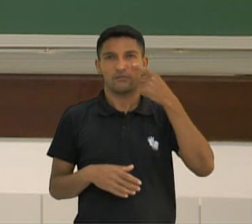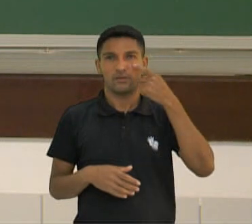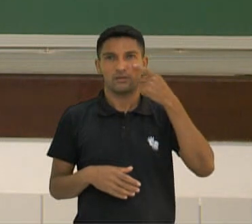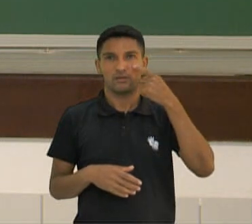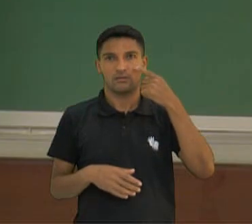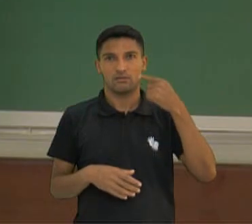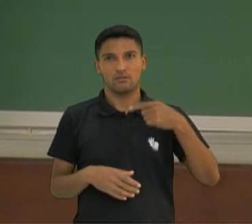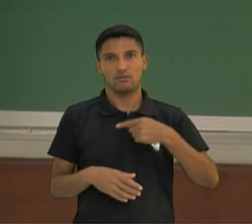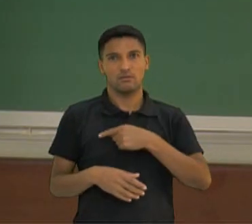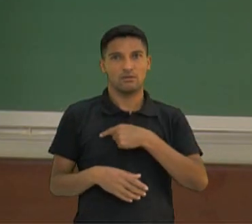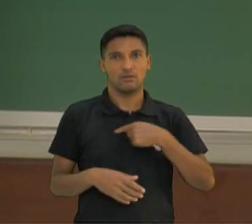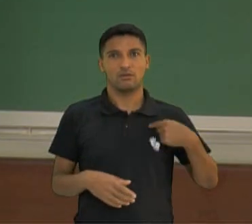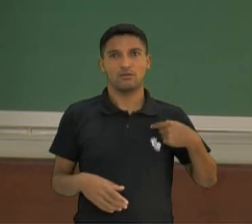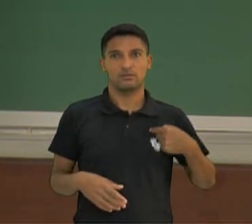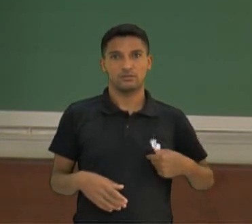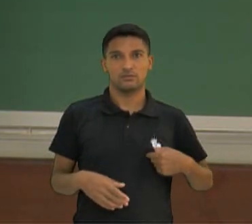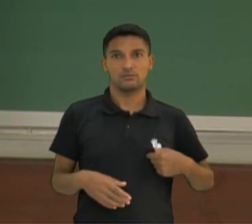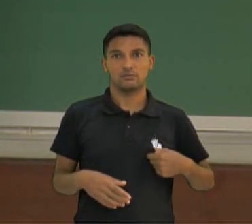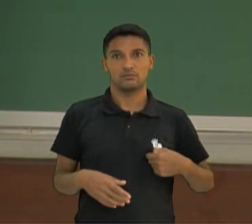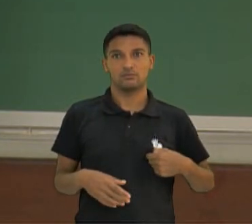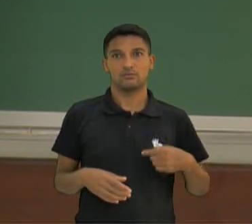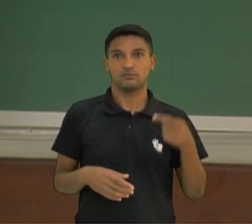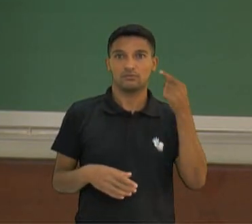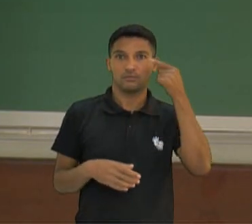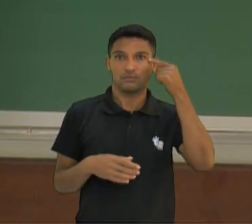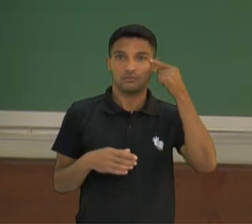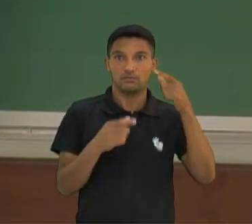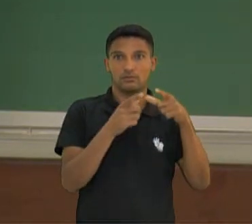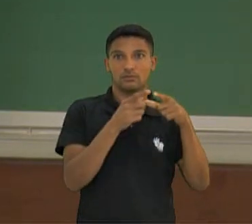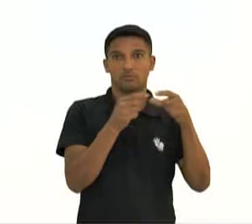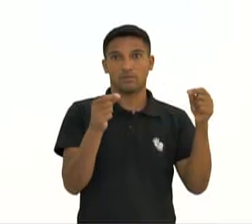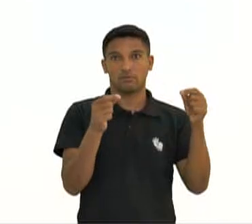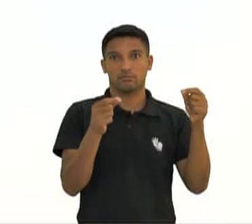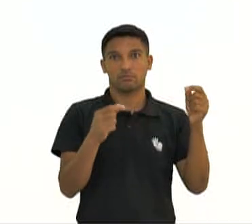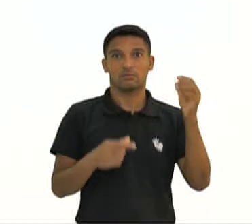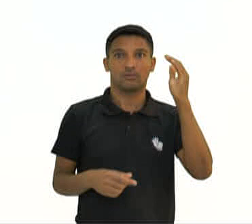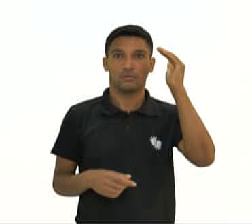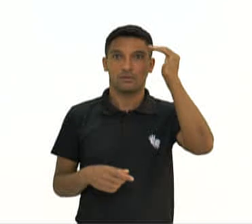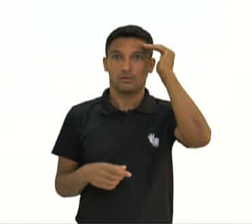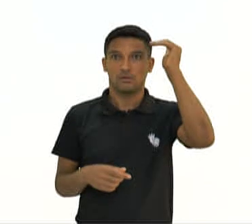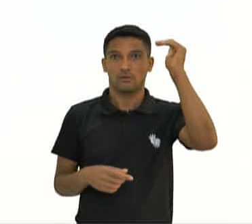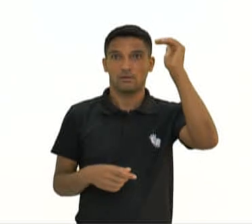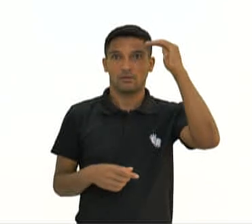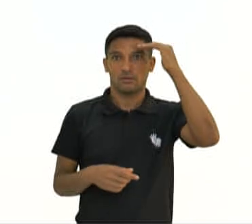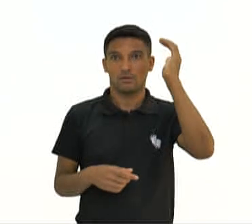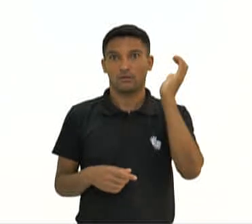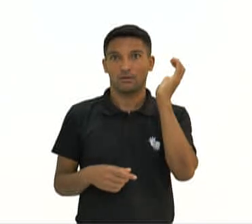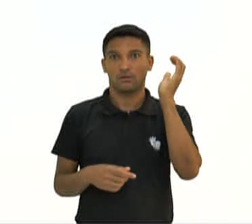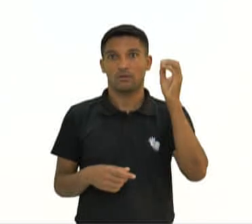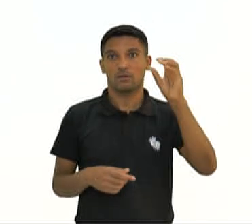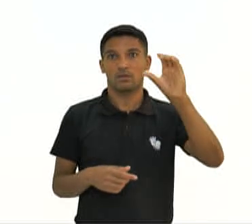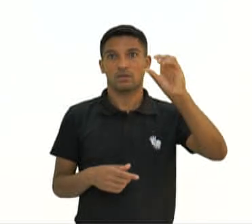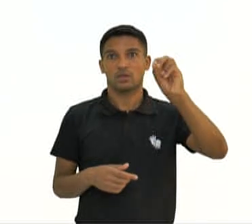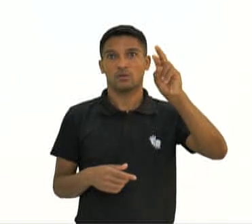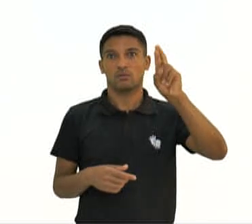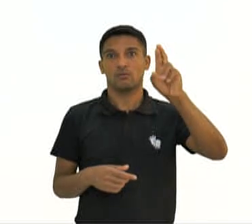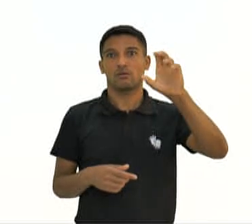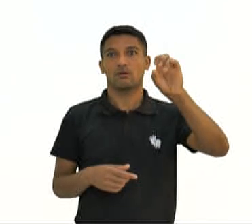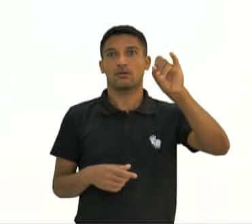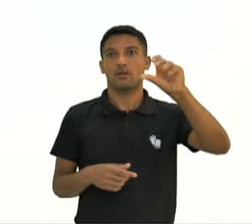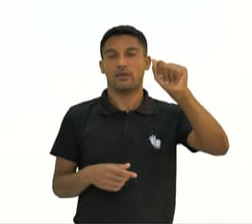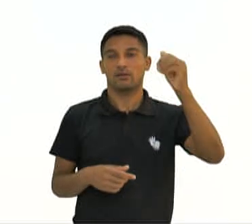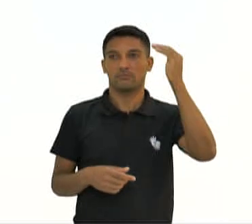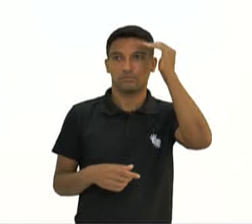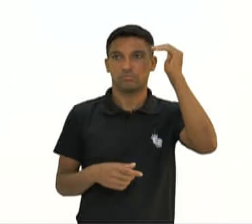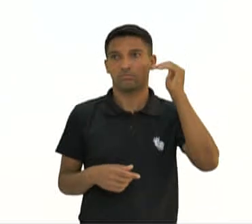Coreias, né, que são países de destaque mundial. São 12 milhões de quilômetros quadrados, onde vivem as populações